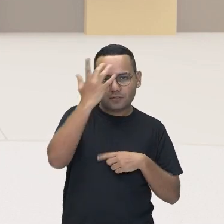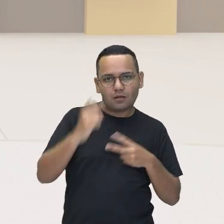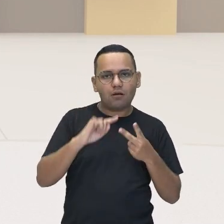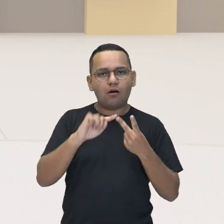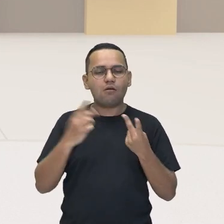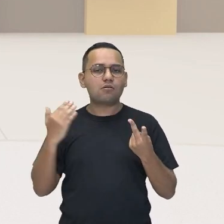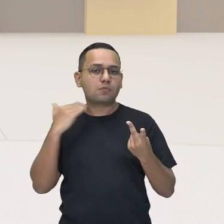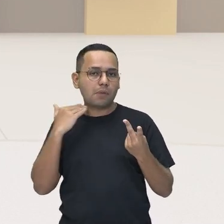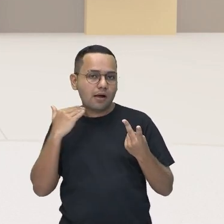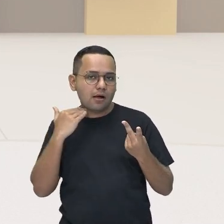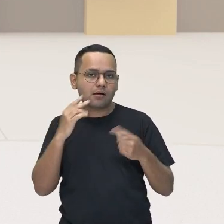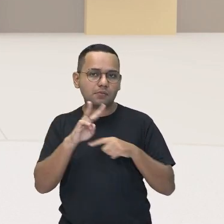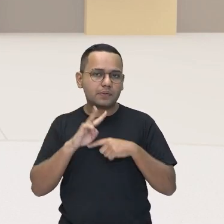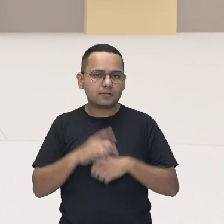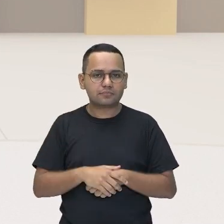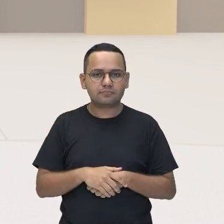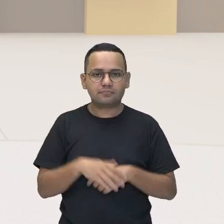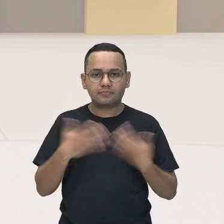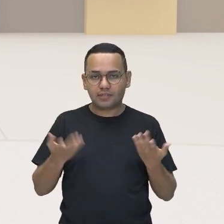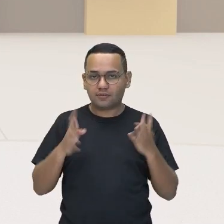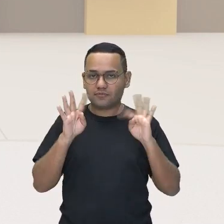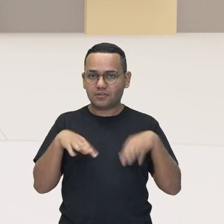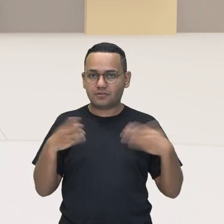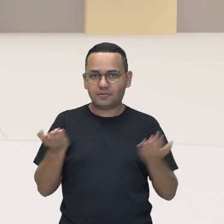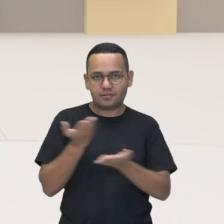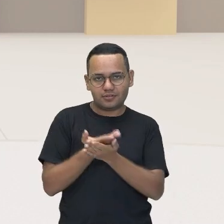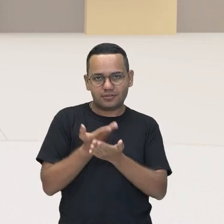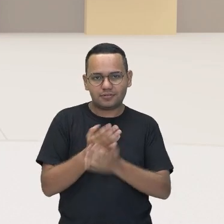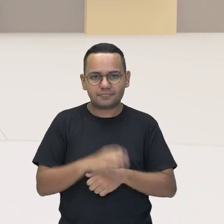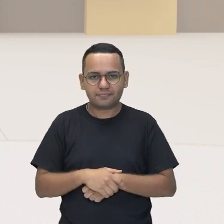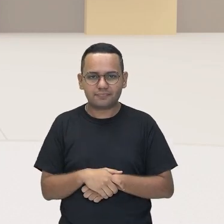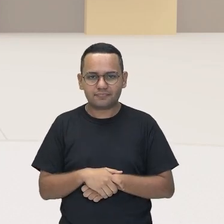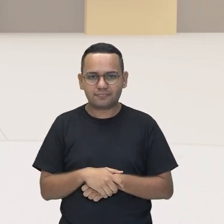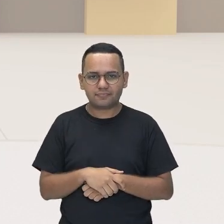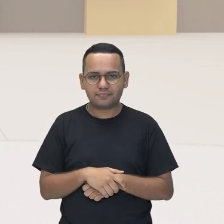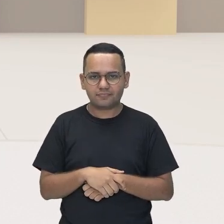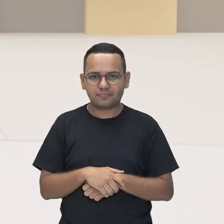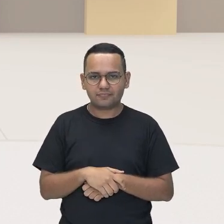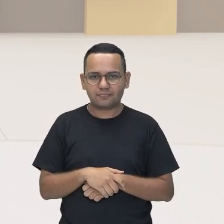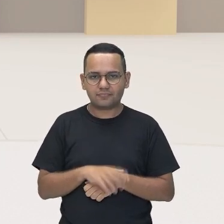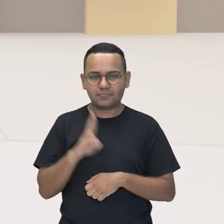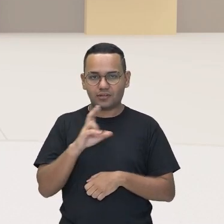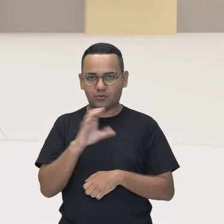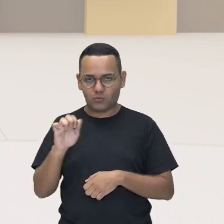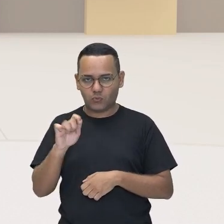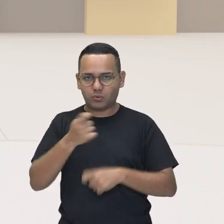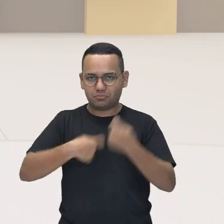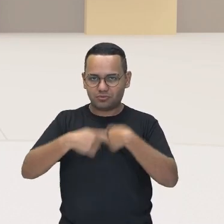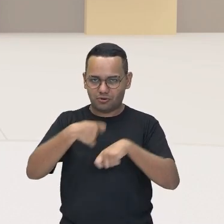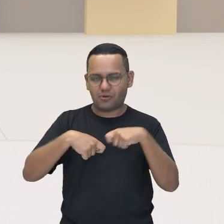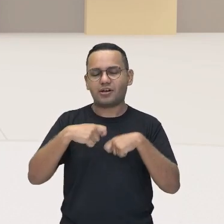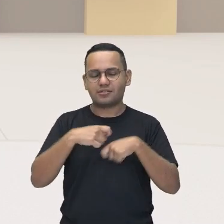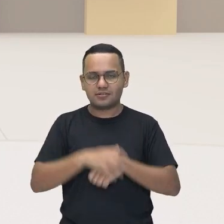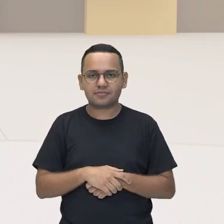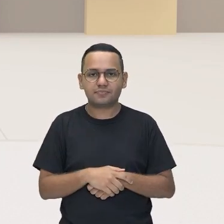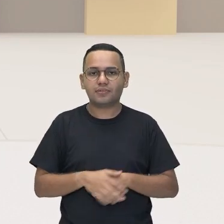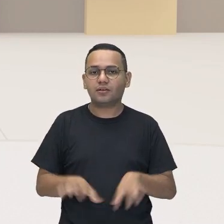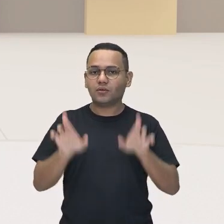né? Então, pessoal, essa foi a nossa aula. Ok? Aqui na nossa UCA de Organização Financeira. Espero que